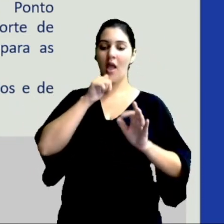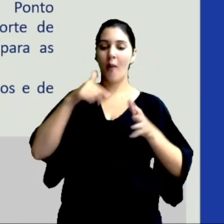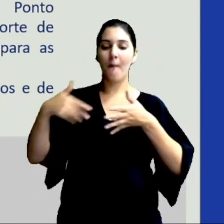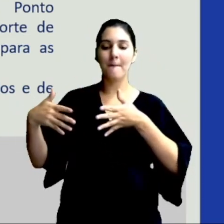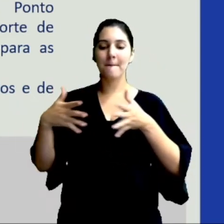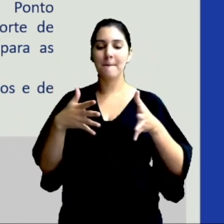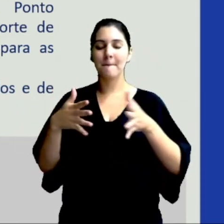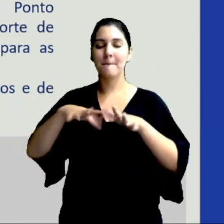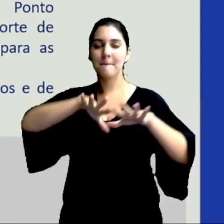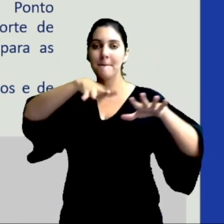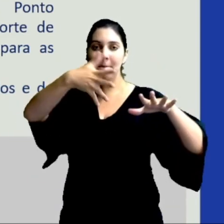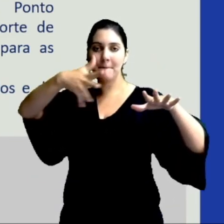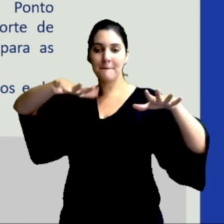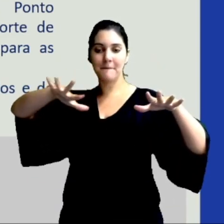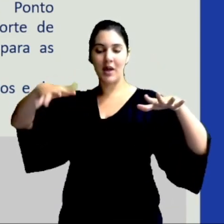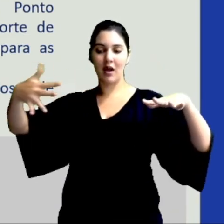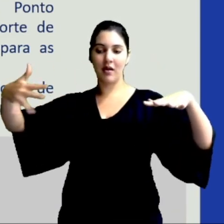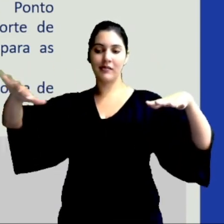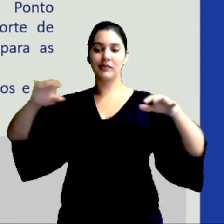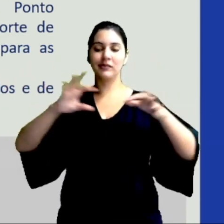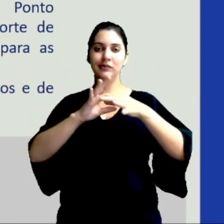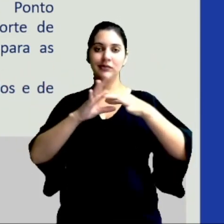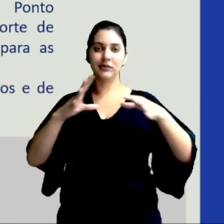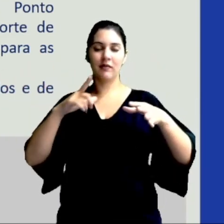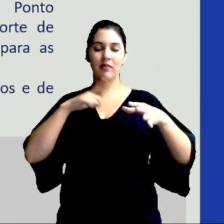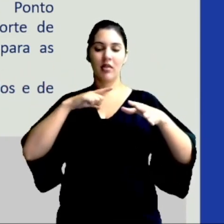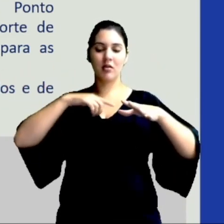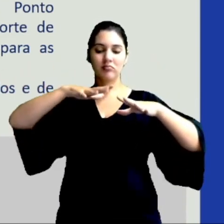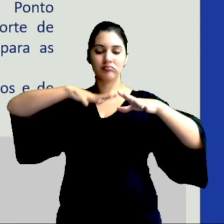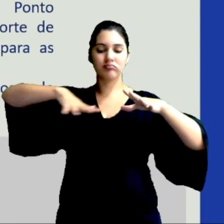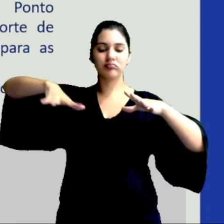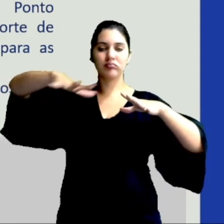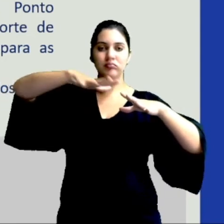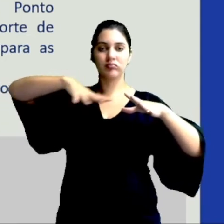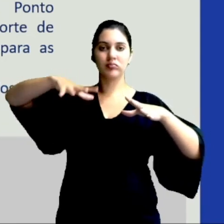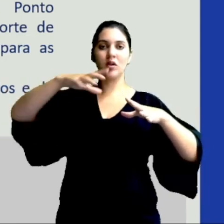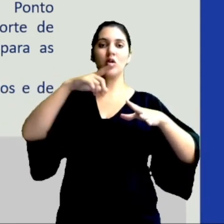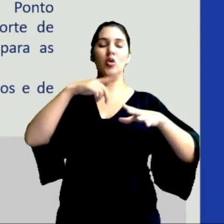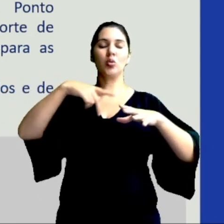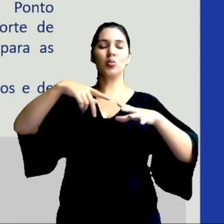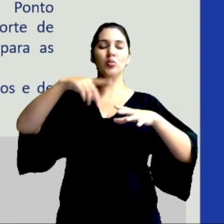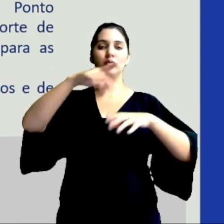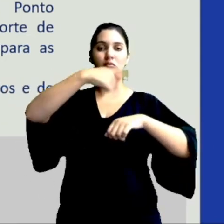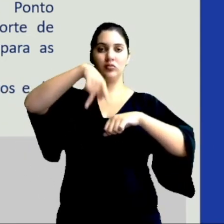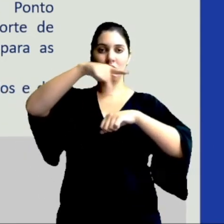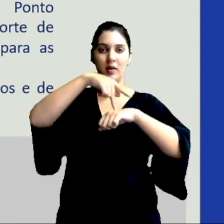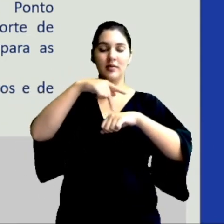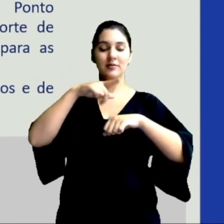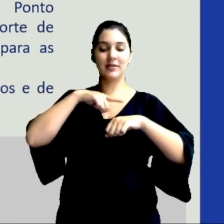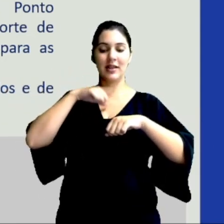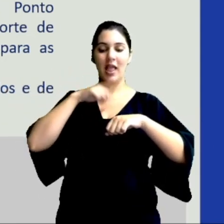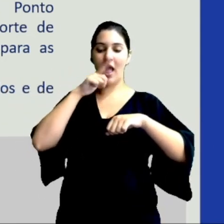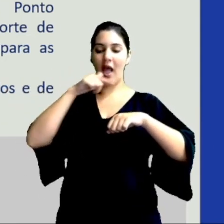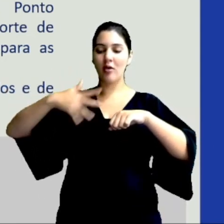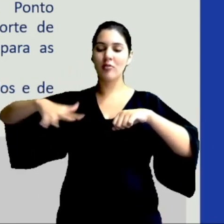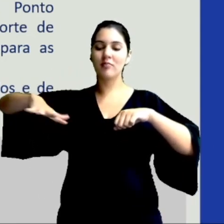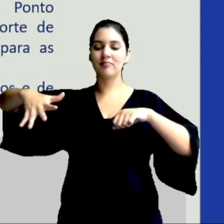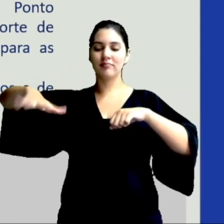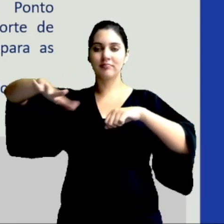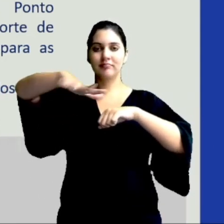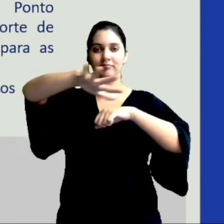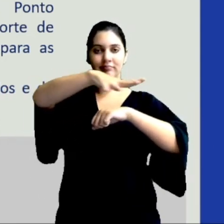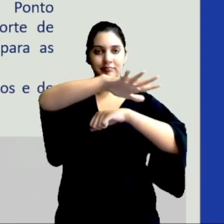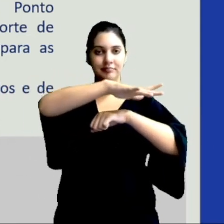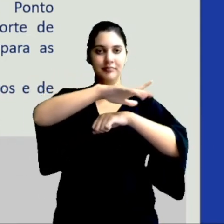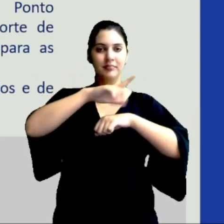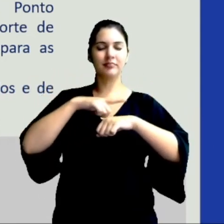epicontinental, ou seja, um mar aberto alojado sobre a plataforma continental dos países banhados por suas águas. Pouco